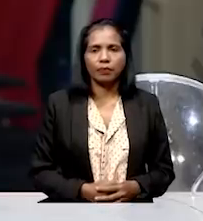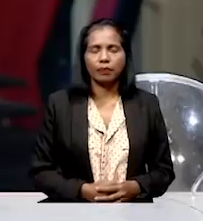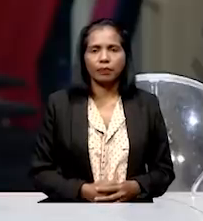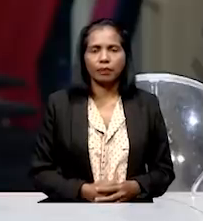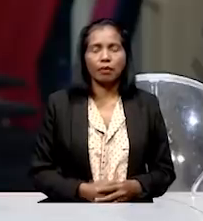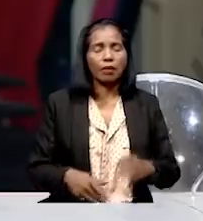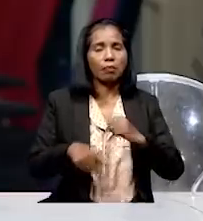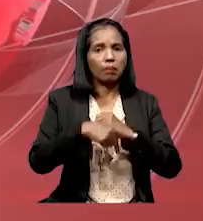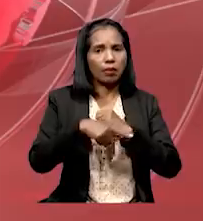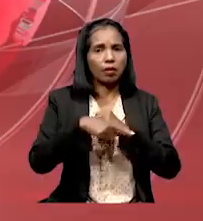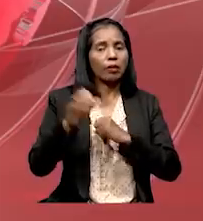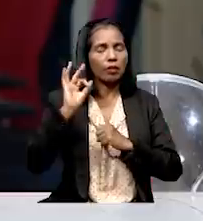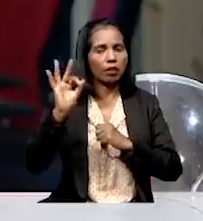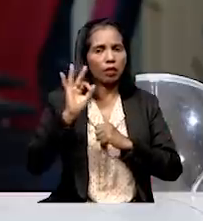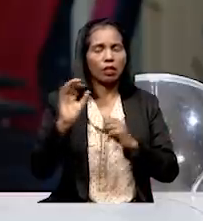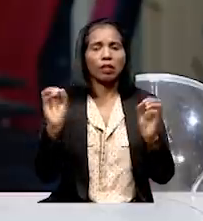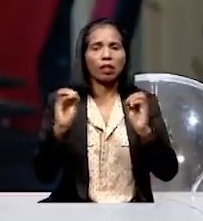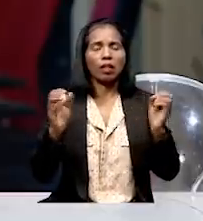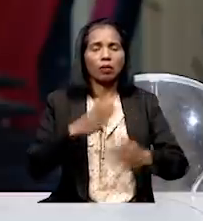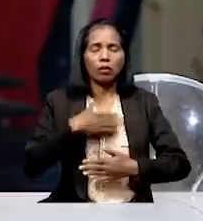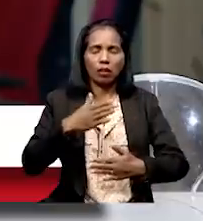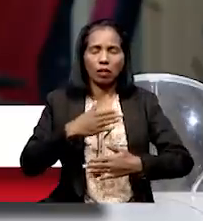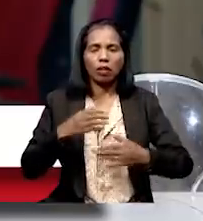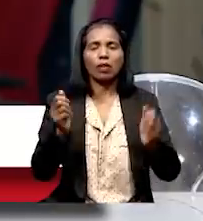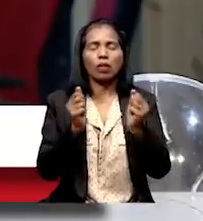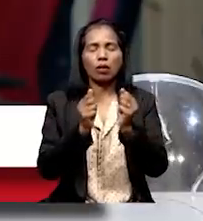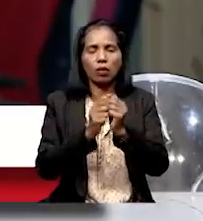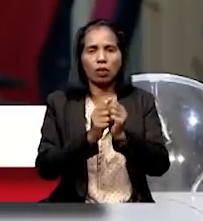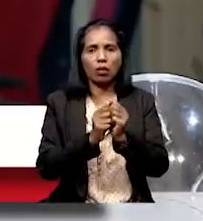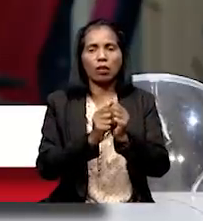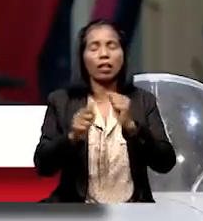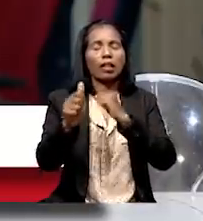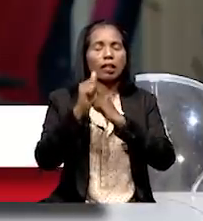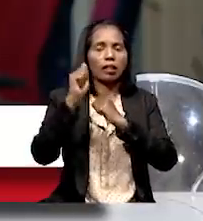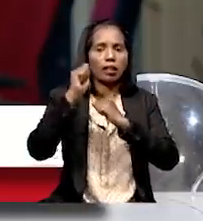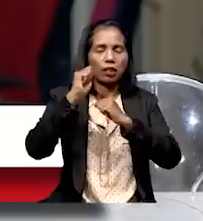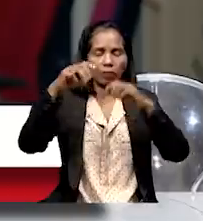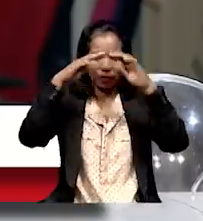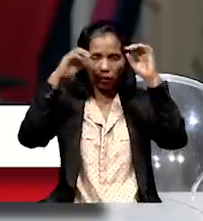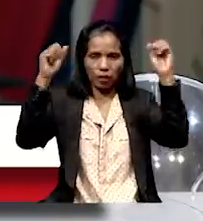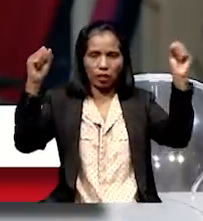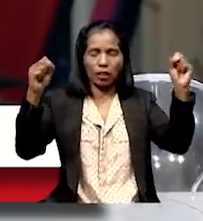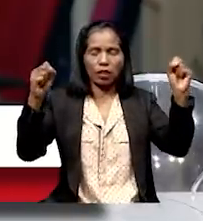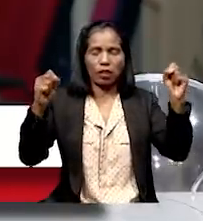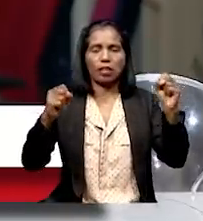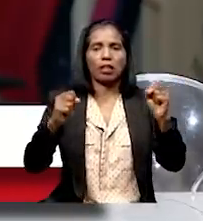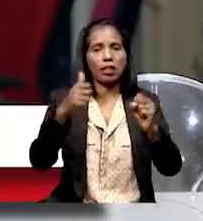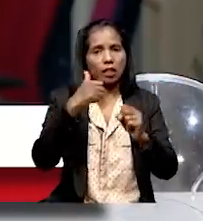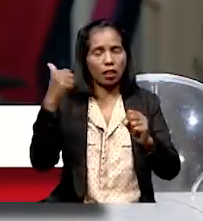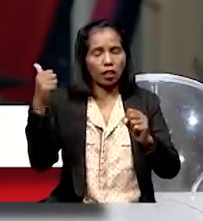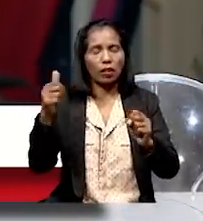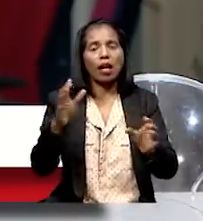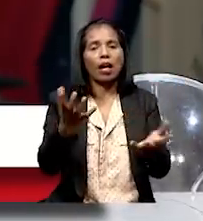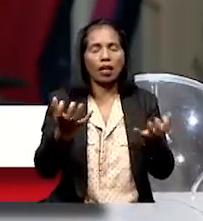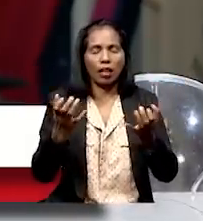Bancada Fretilin, descontente com o compromisso candidato presidente da República Balun, nebe hakara que dissolve o Parlamento